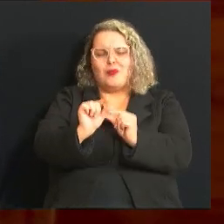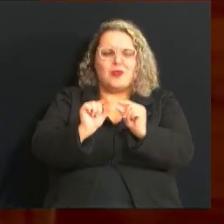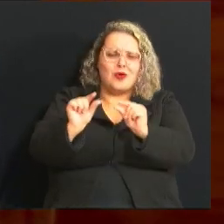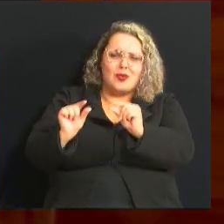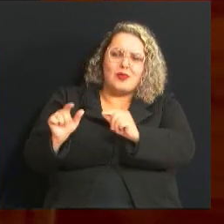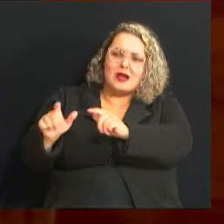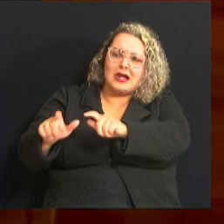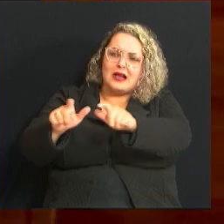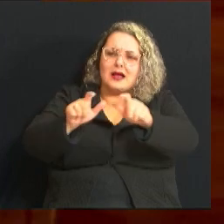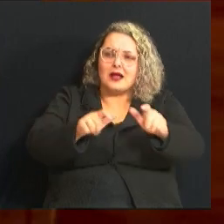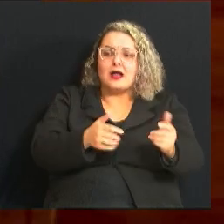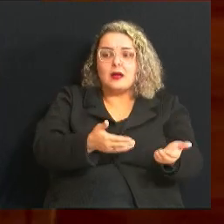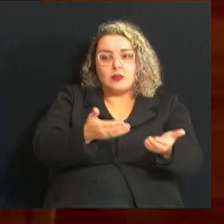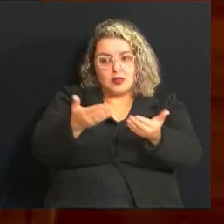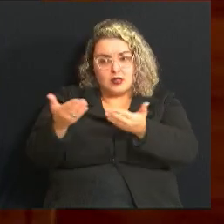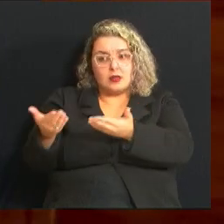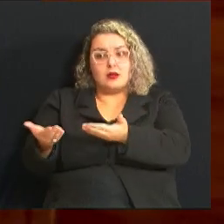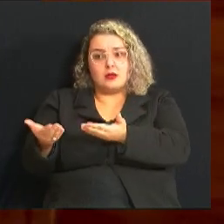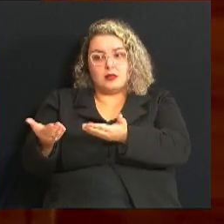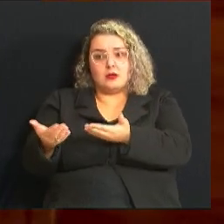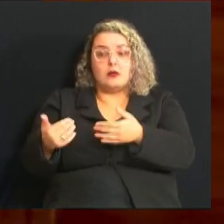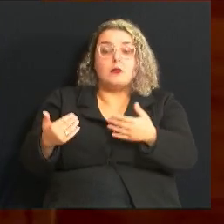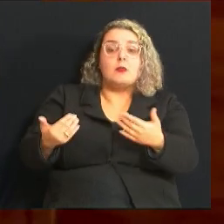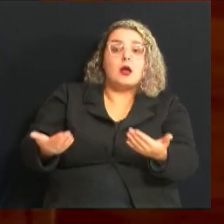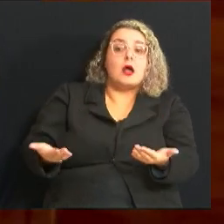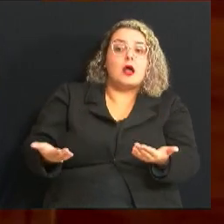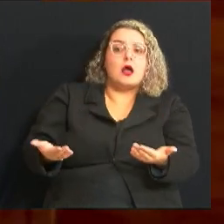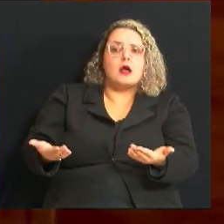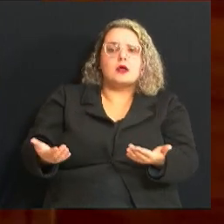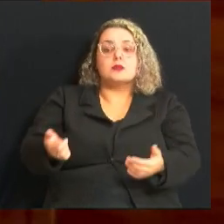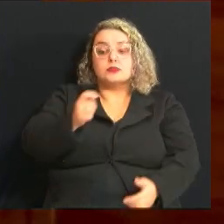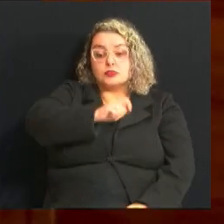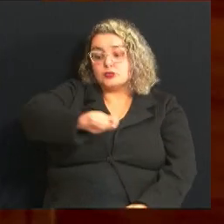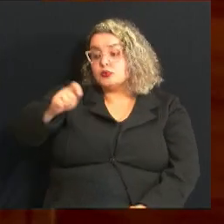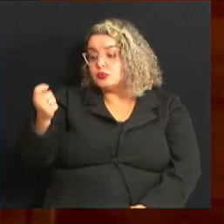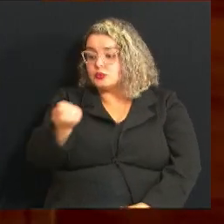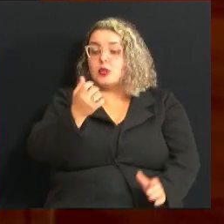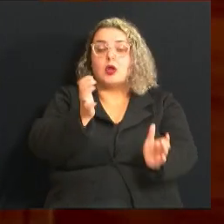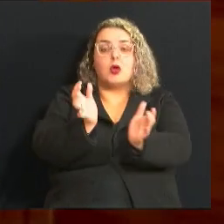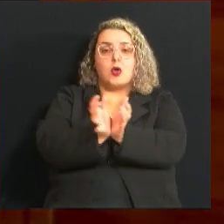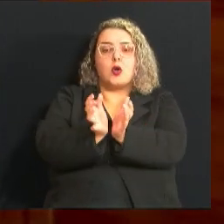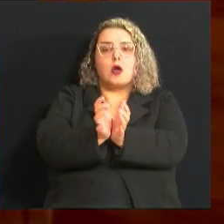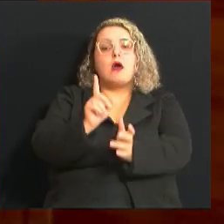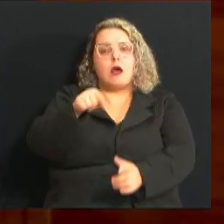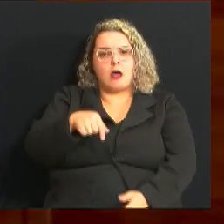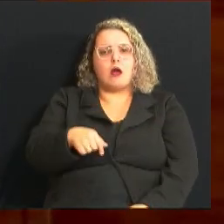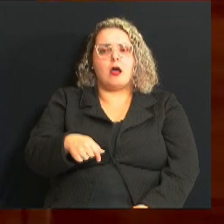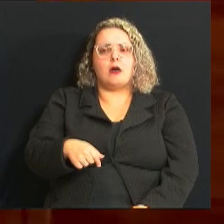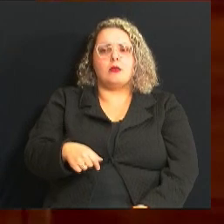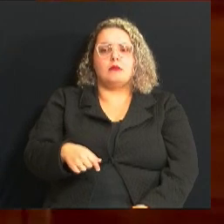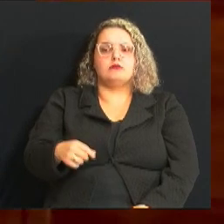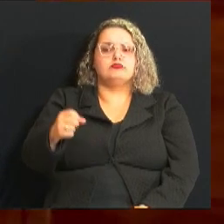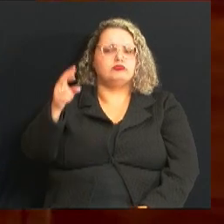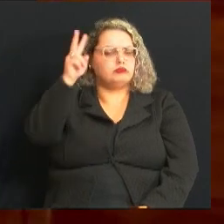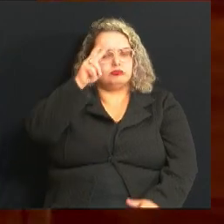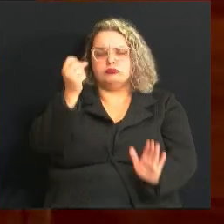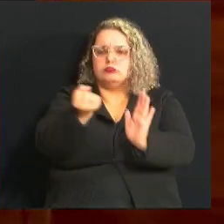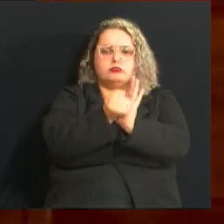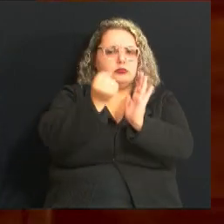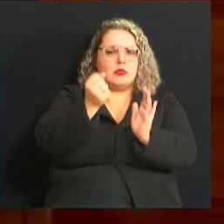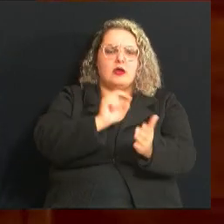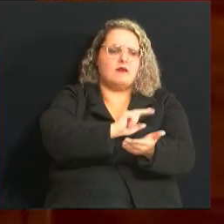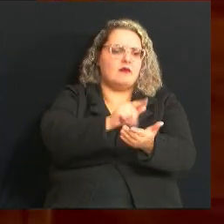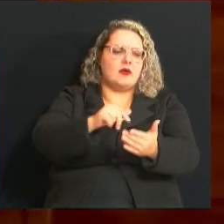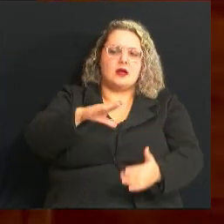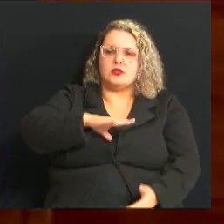para apresentações, porém o Tênis Clube tem esse patrimônio, que é o coral, que já apresentou em inúmeros municípios,